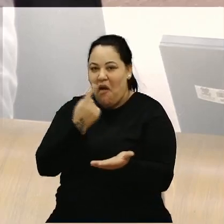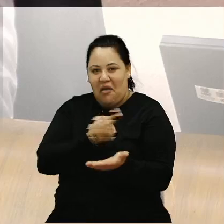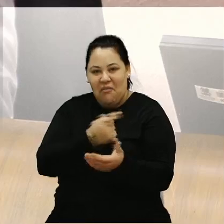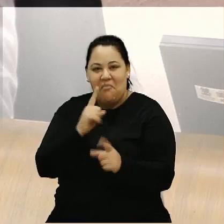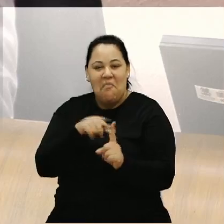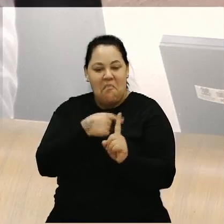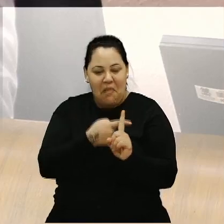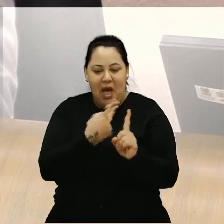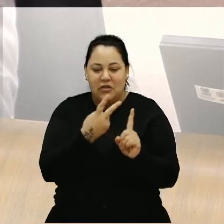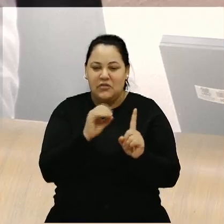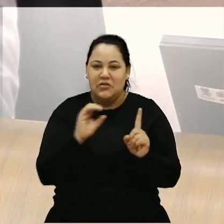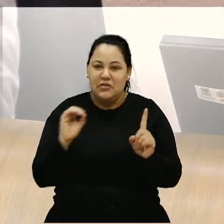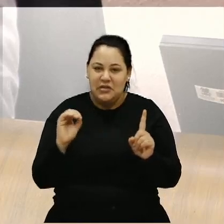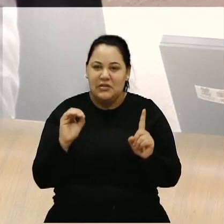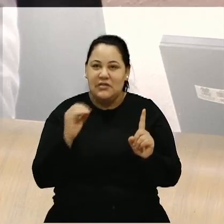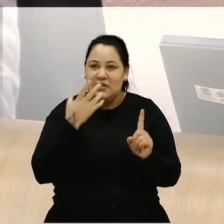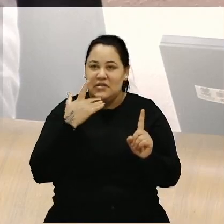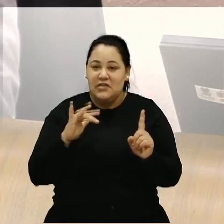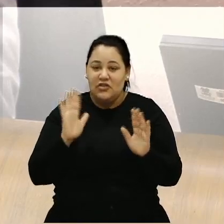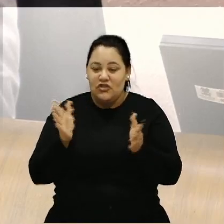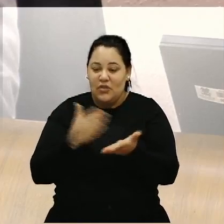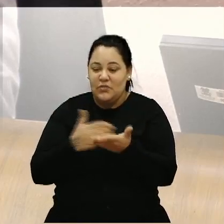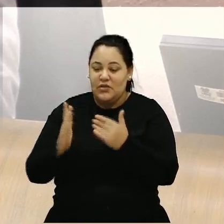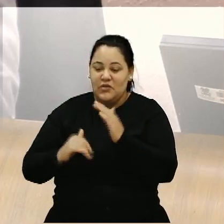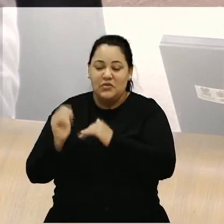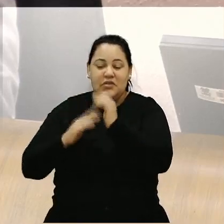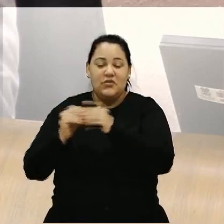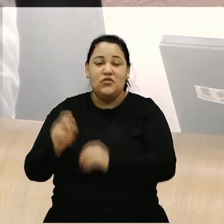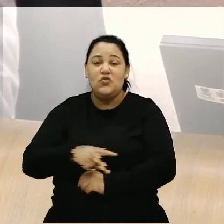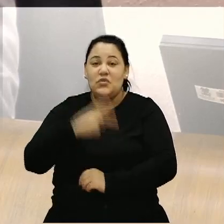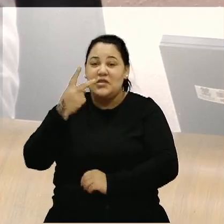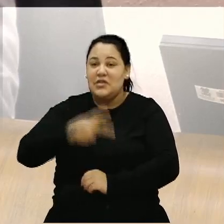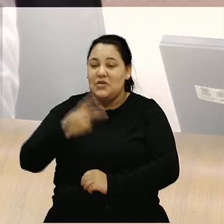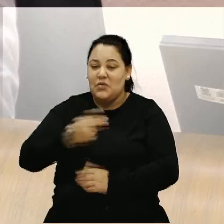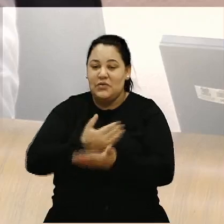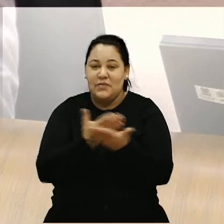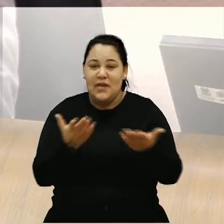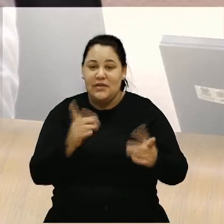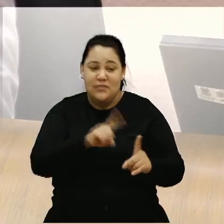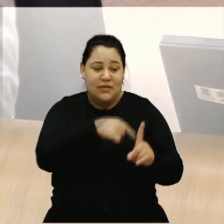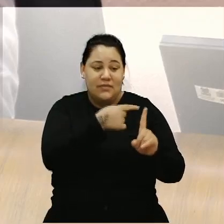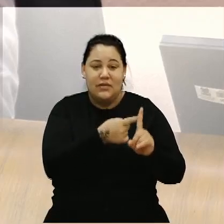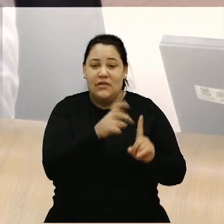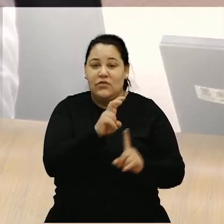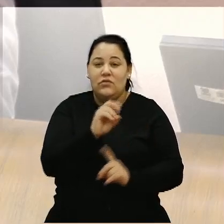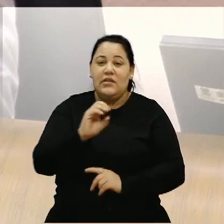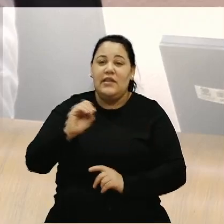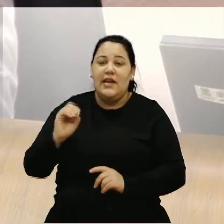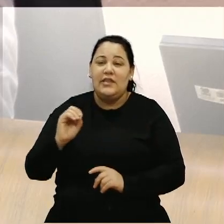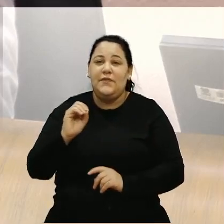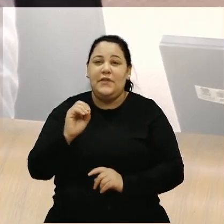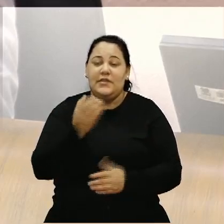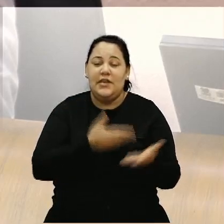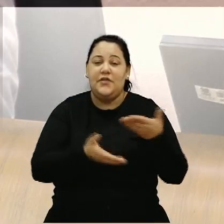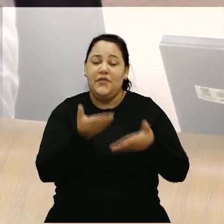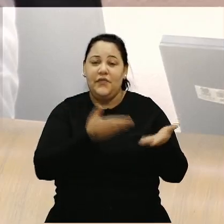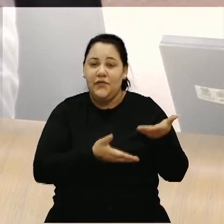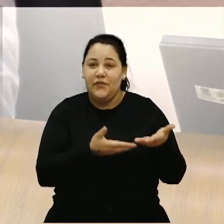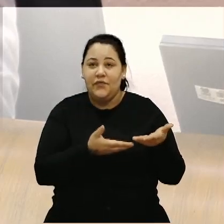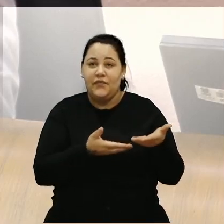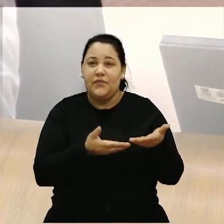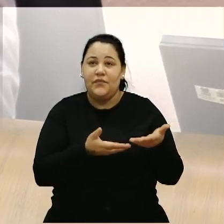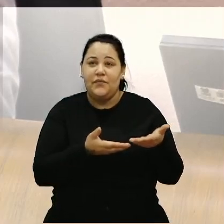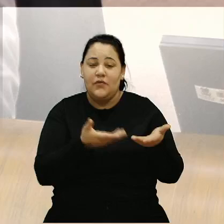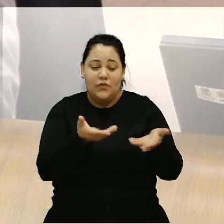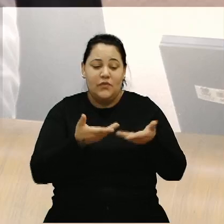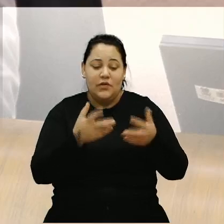já iniciando a construção de um segundo espaço para mais de 500 atendimentos, isso nos deixa felizes e nos dá esperança realmente